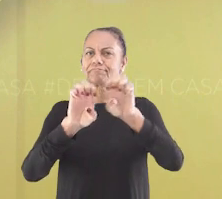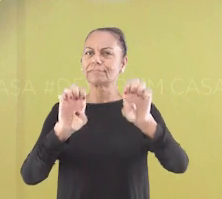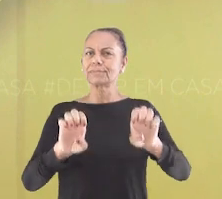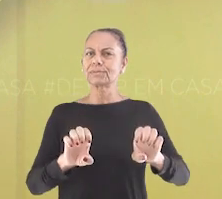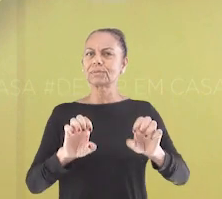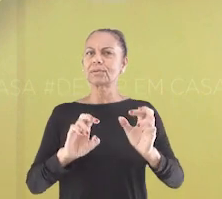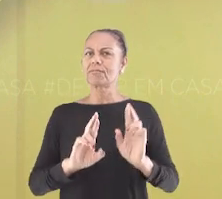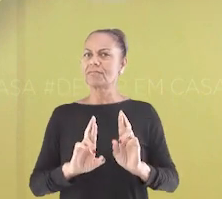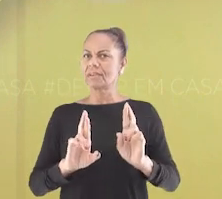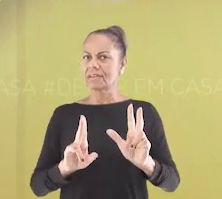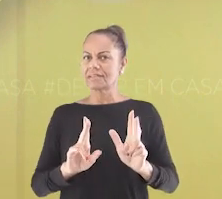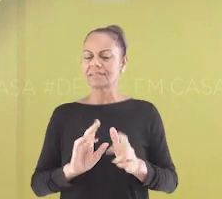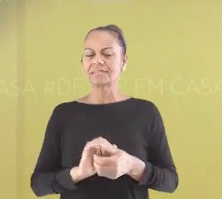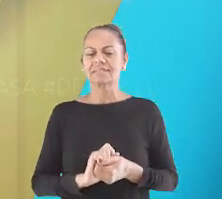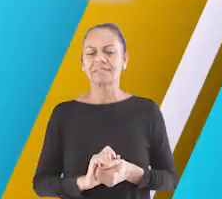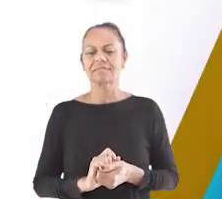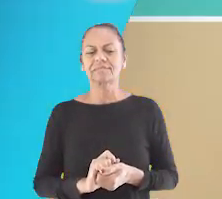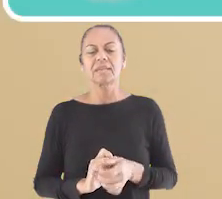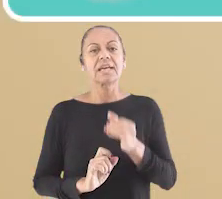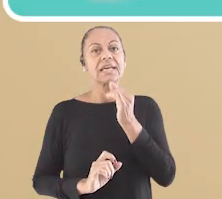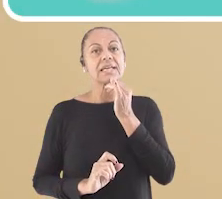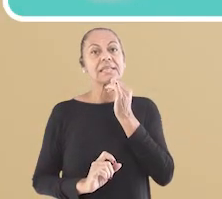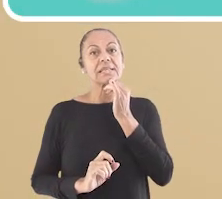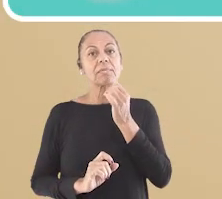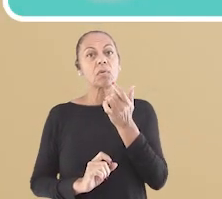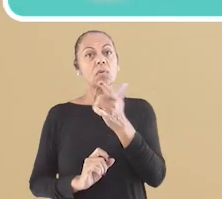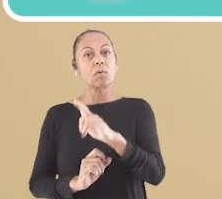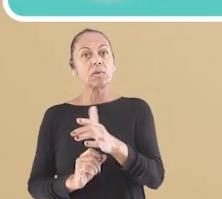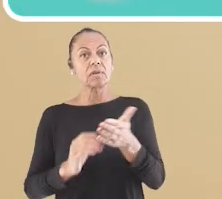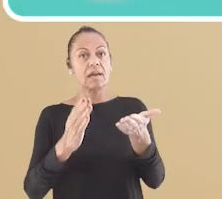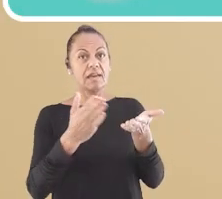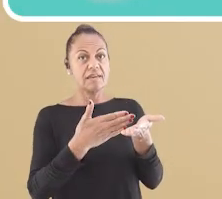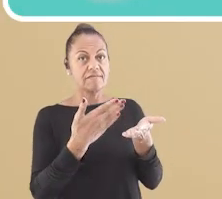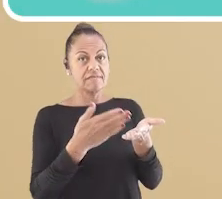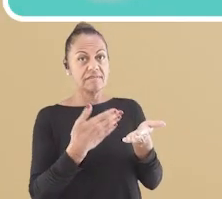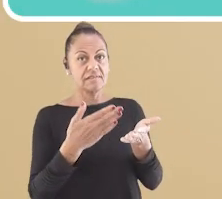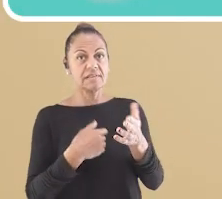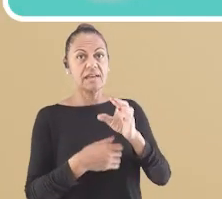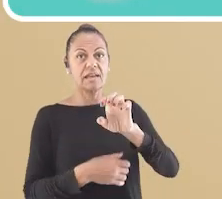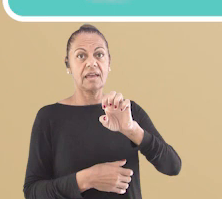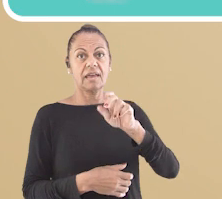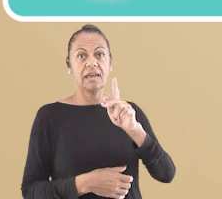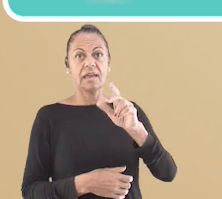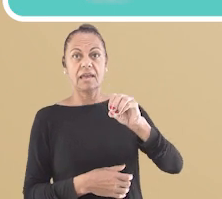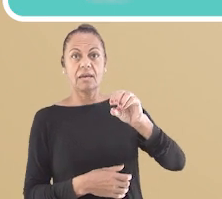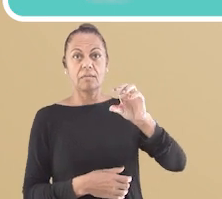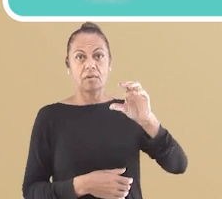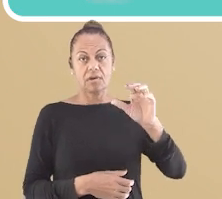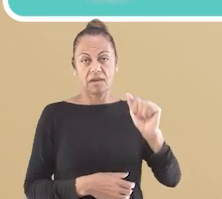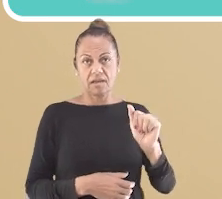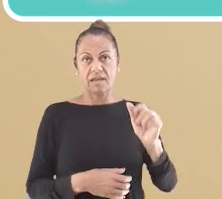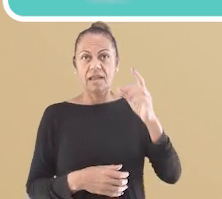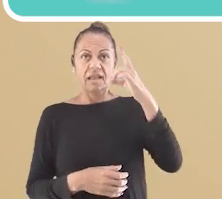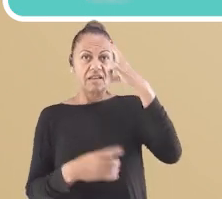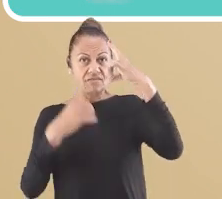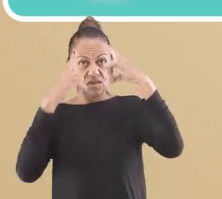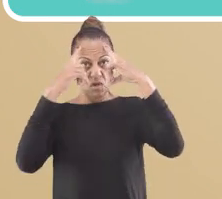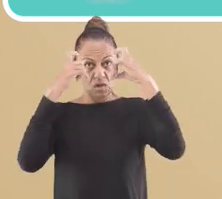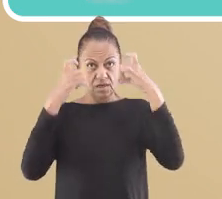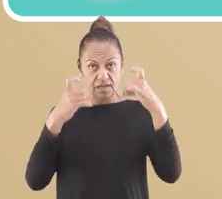apresentam a mesma estruturação, sabiam? Vamos ler juntos este outro exemplo? Ele também foi retirado da revista